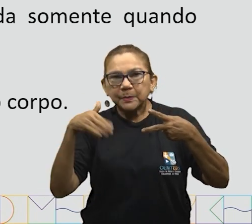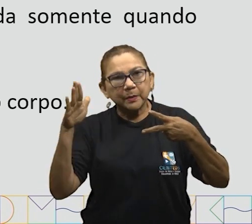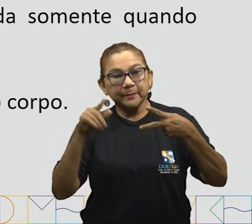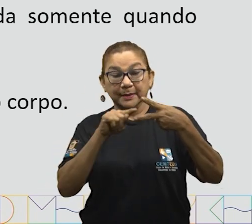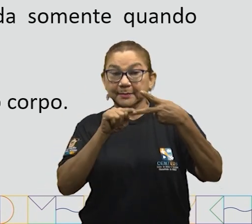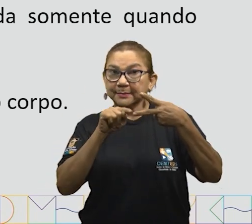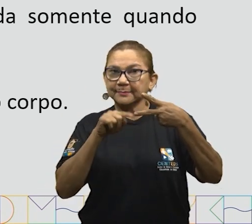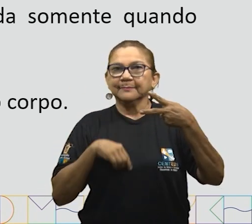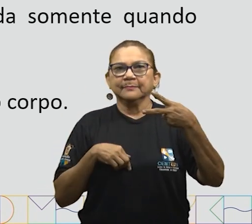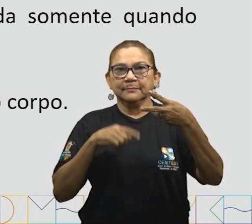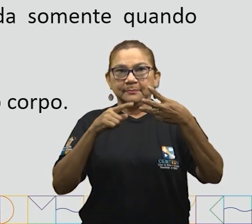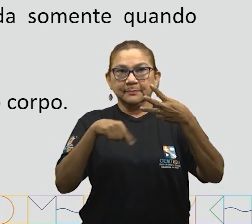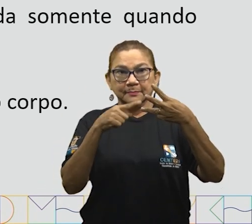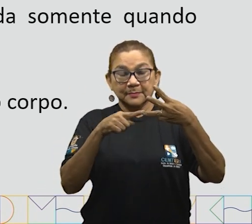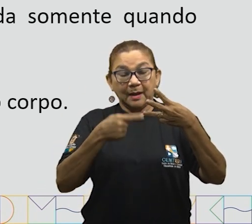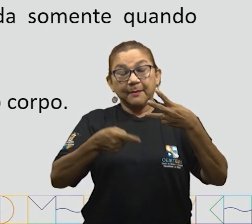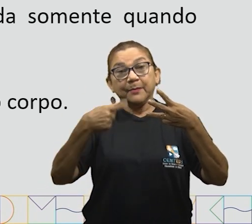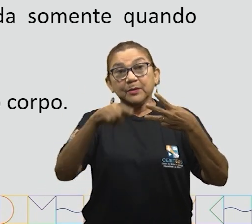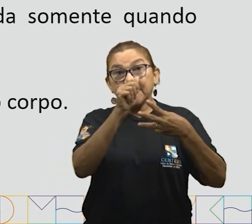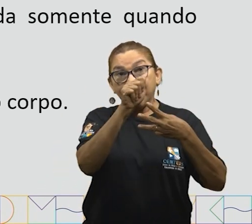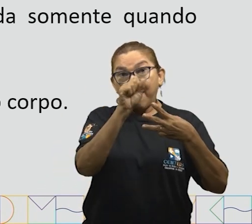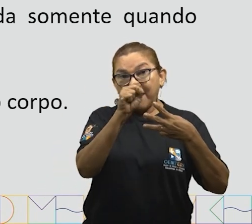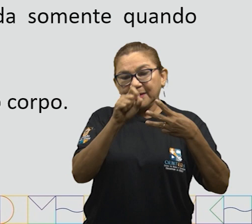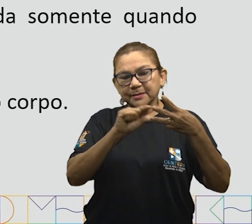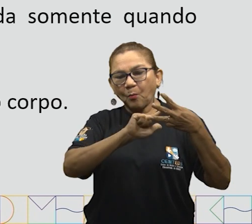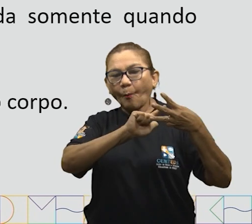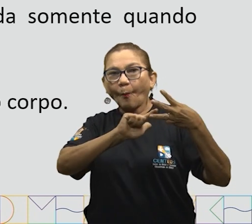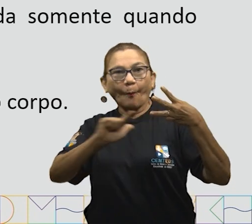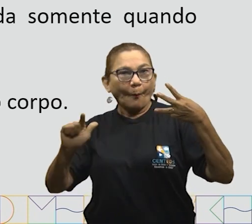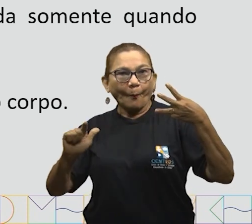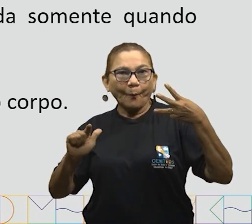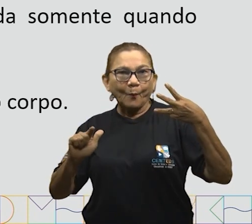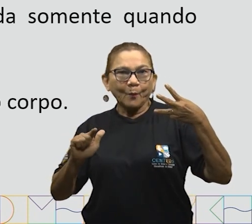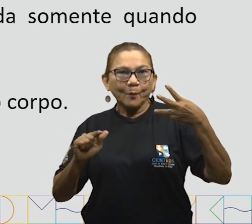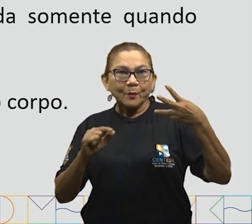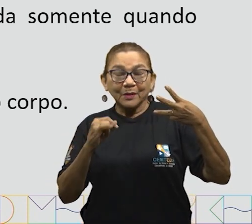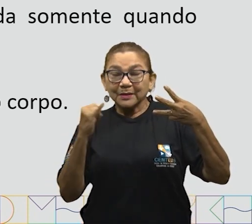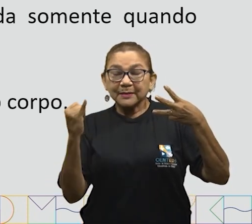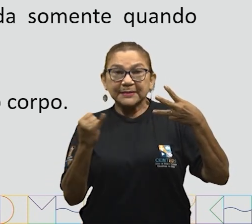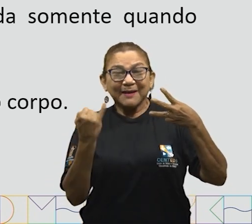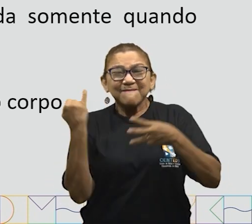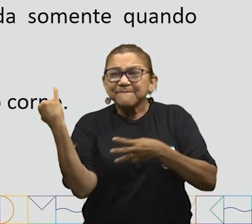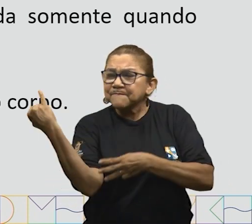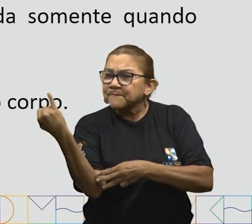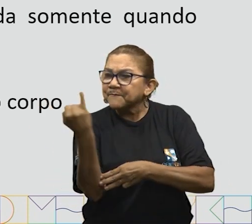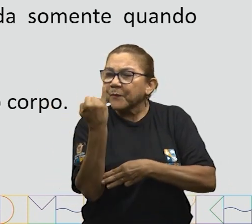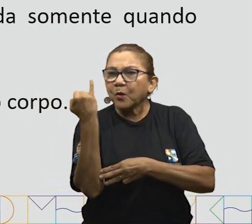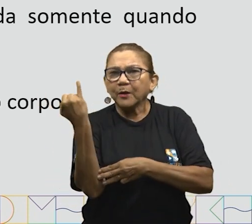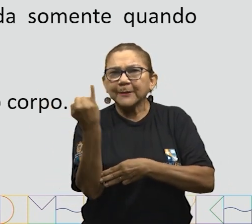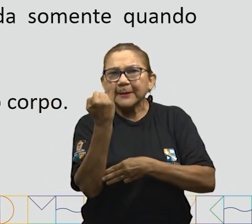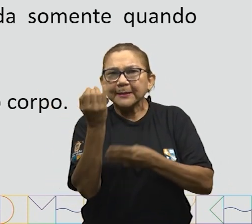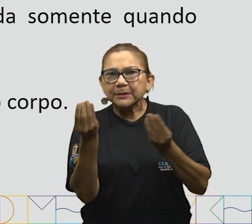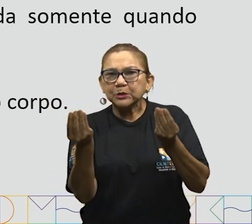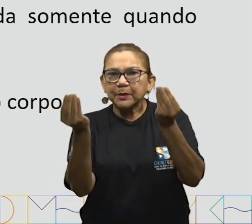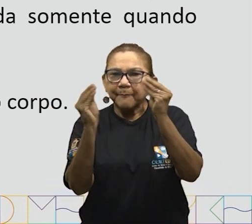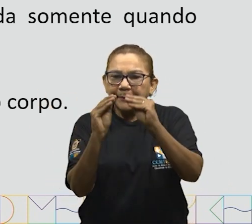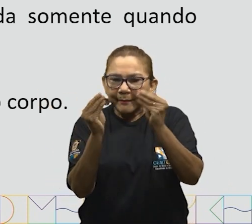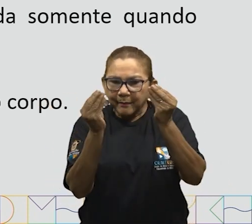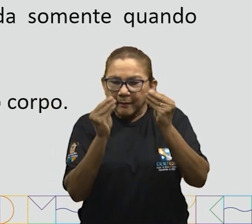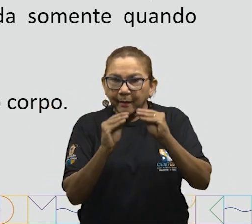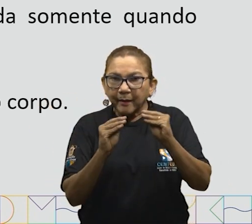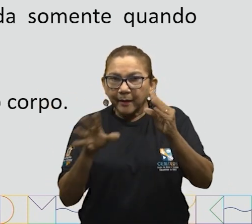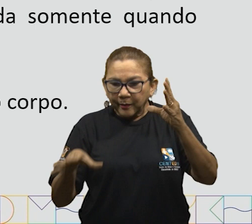frase. As tracinho são fundamentais para a formação de estruturas